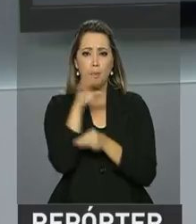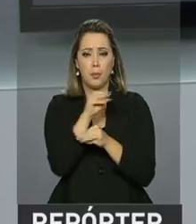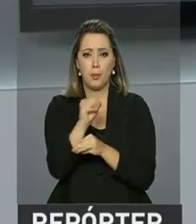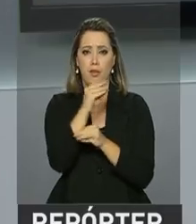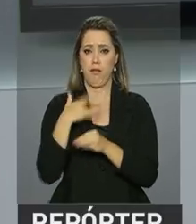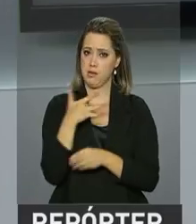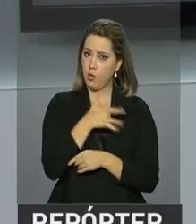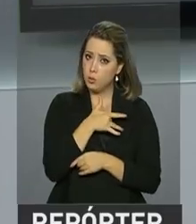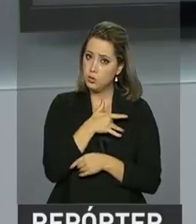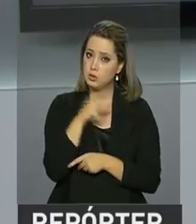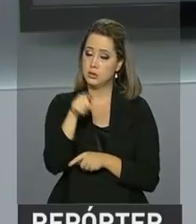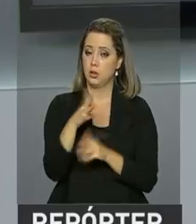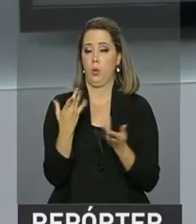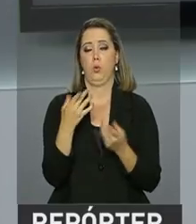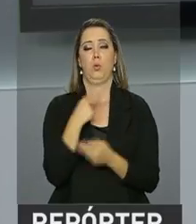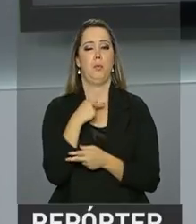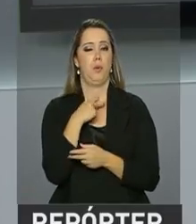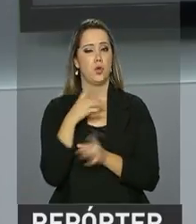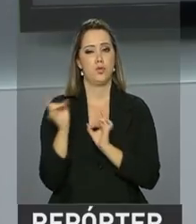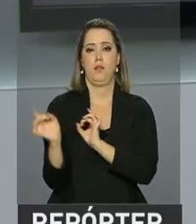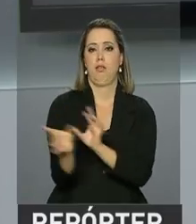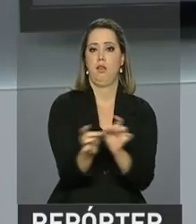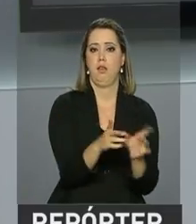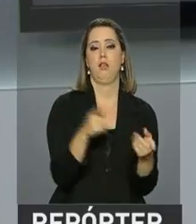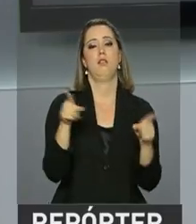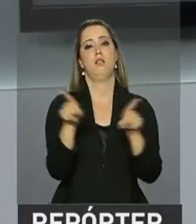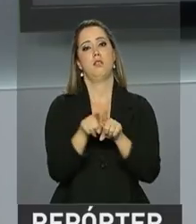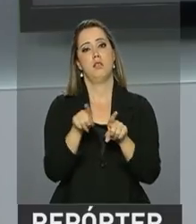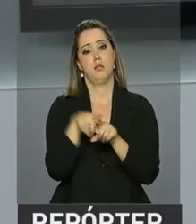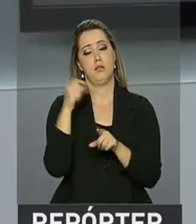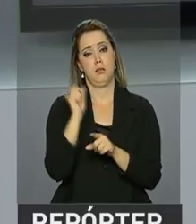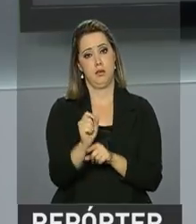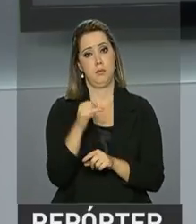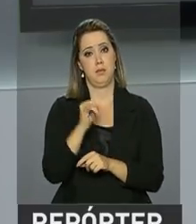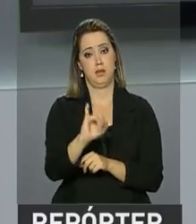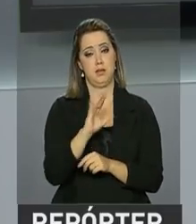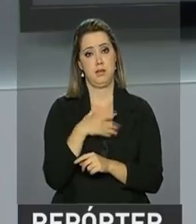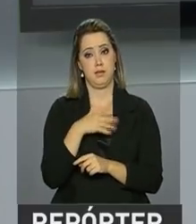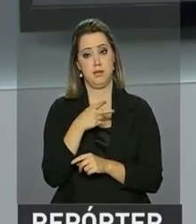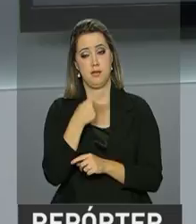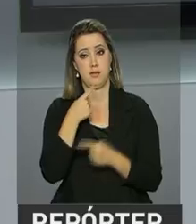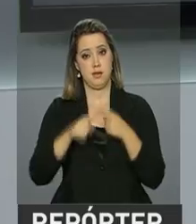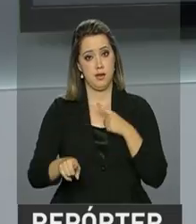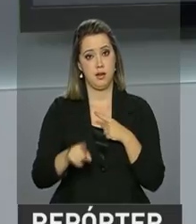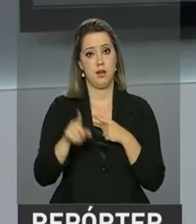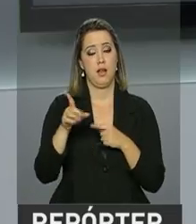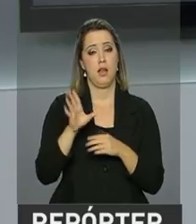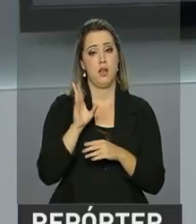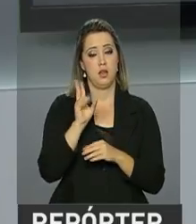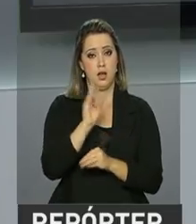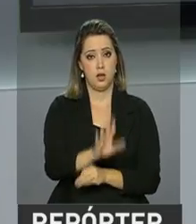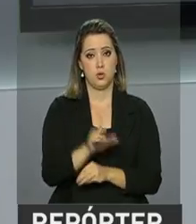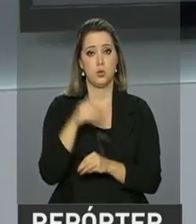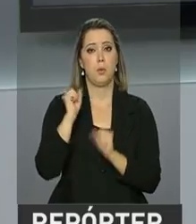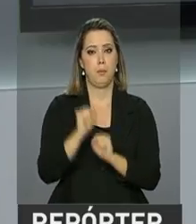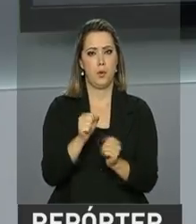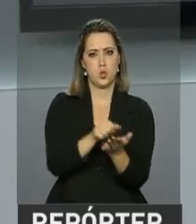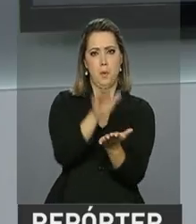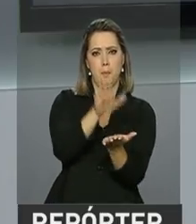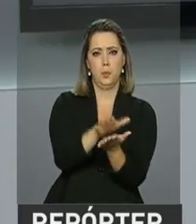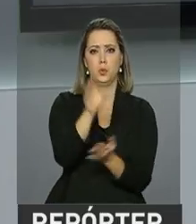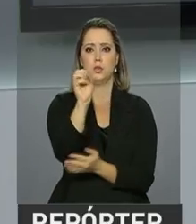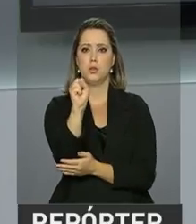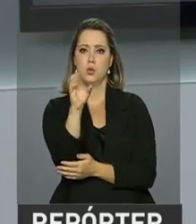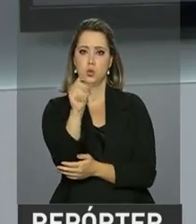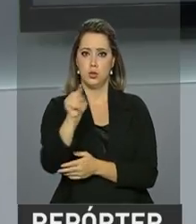terem a comercialização suspensa as operadoras que negarem indevidamente a cobertura podem ser multadas entre r 80.000 e r